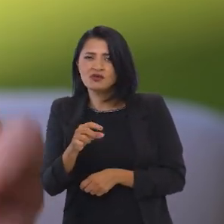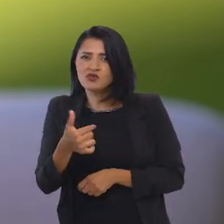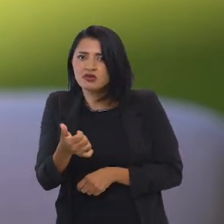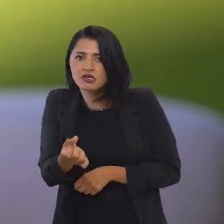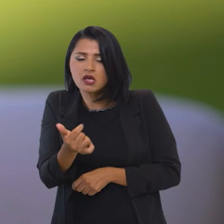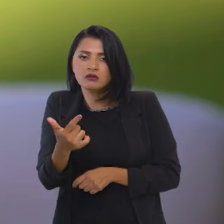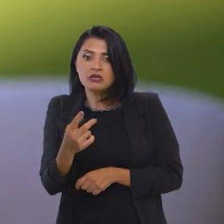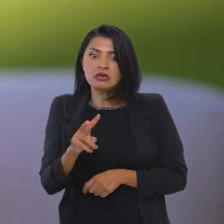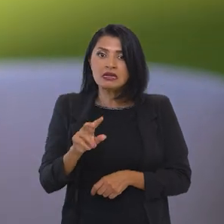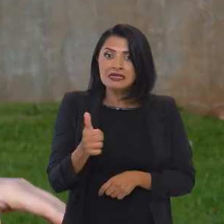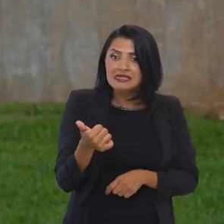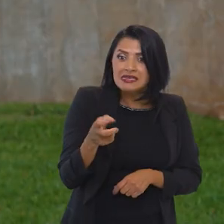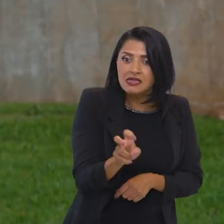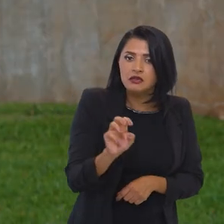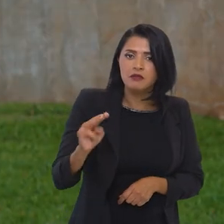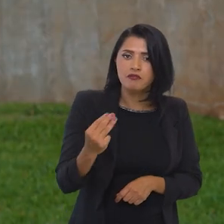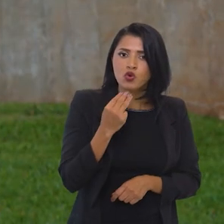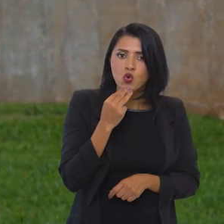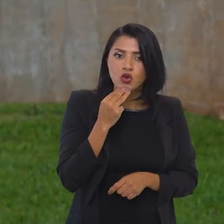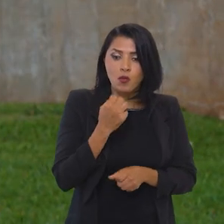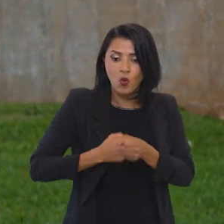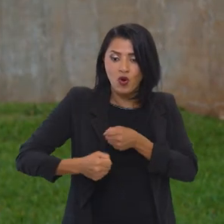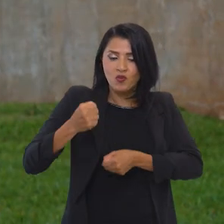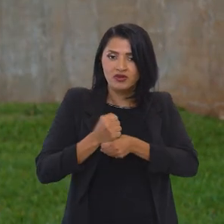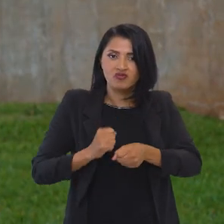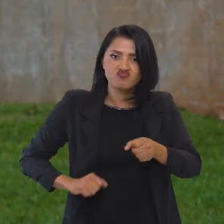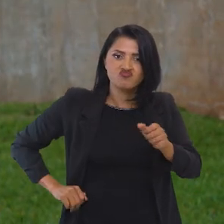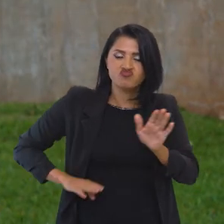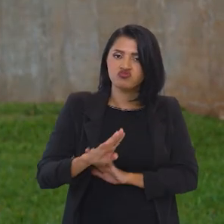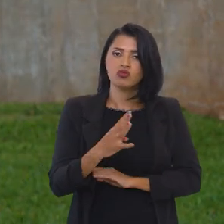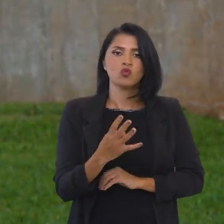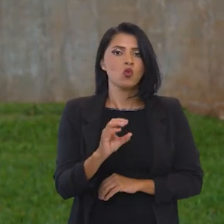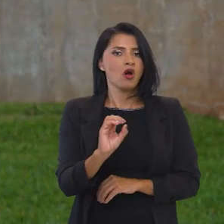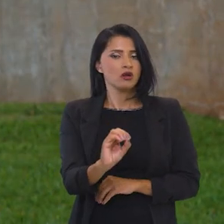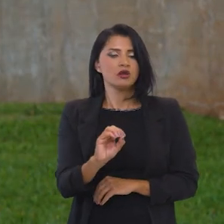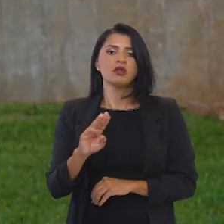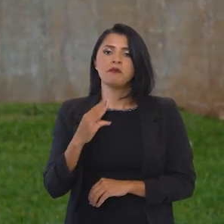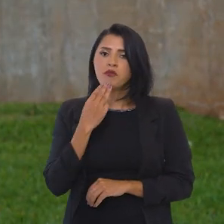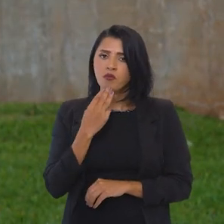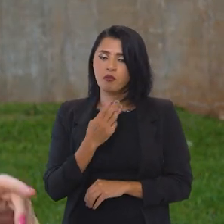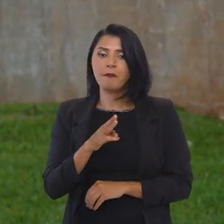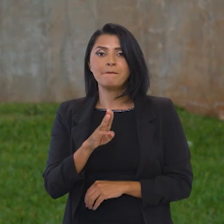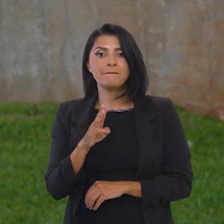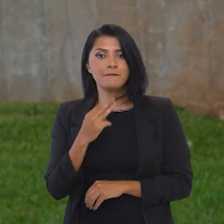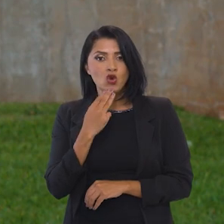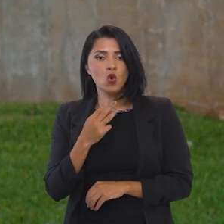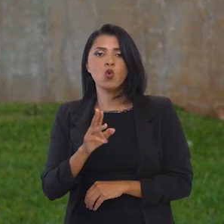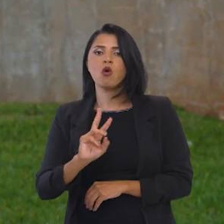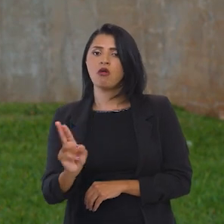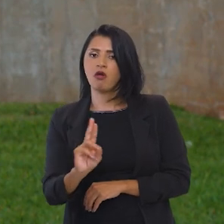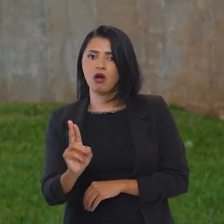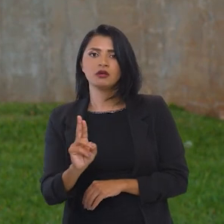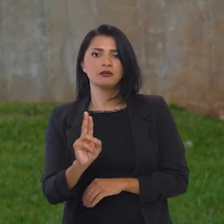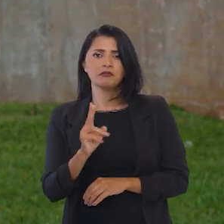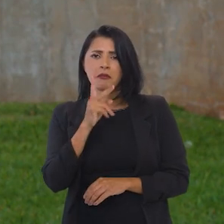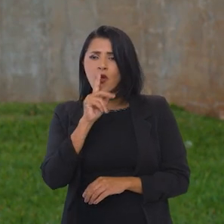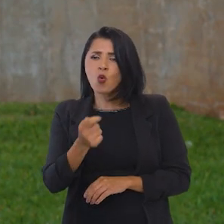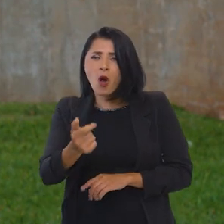de 15 bilhões para uma arrecadação ano passado que bateu R$40 bilhões. Então, assim,